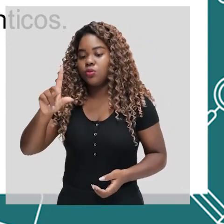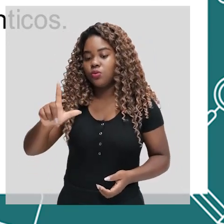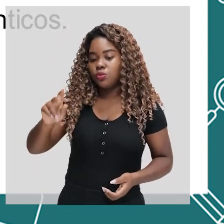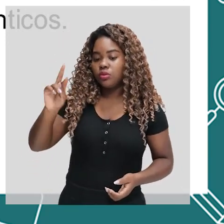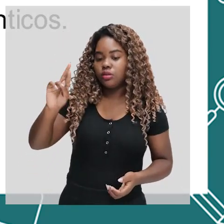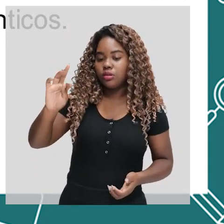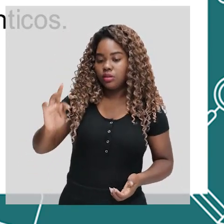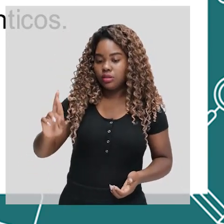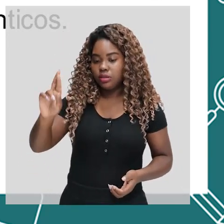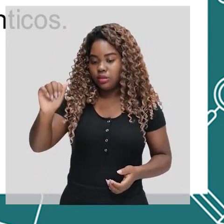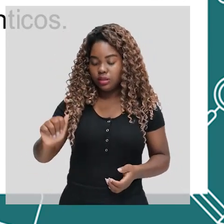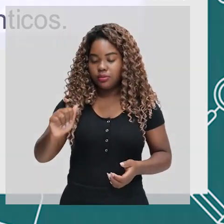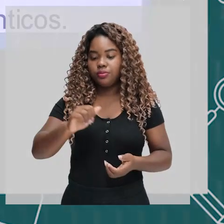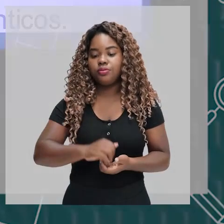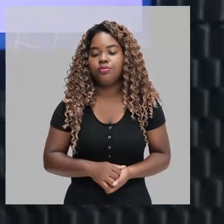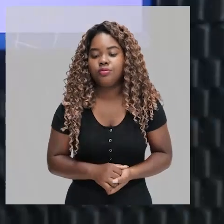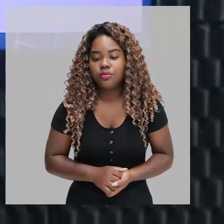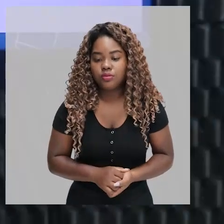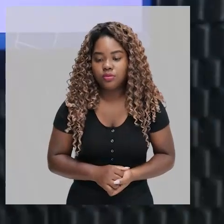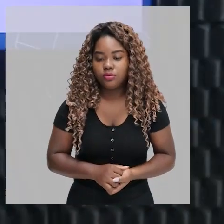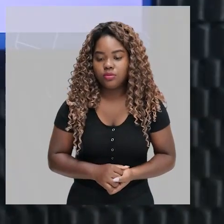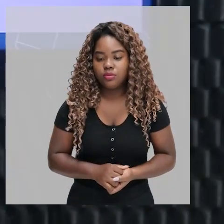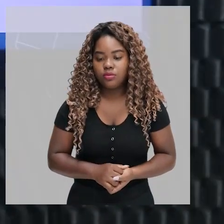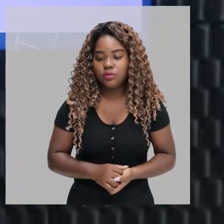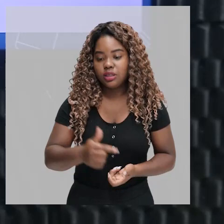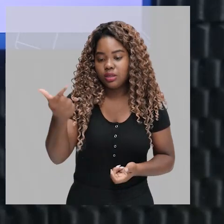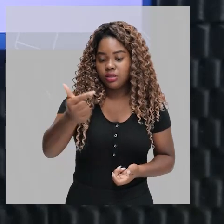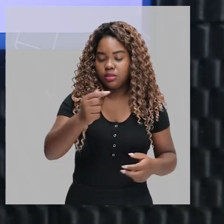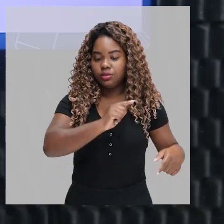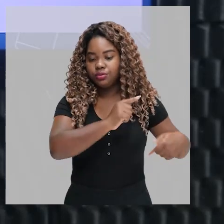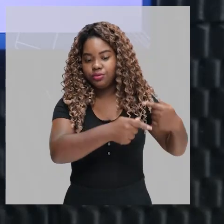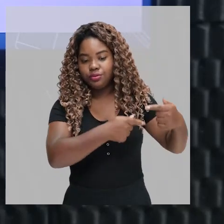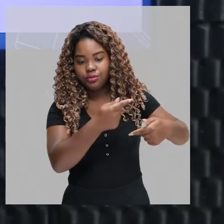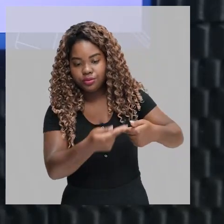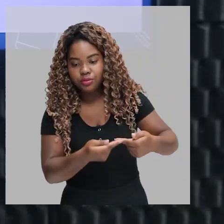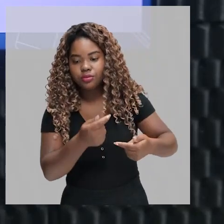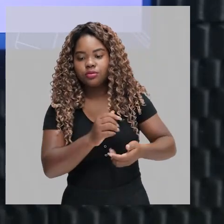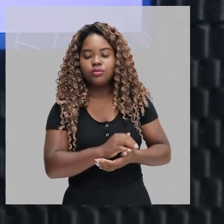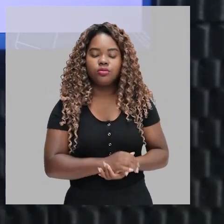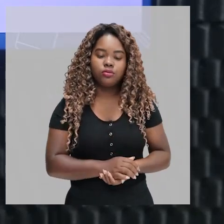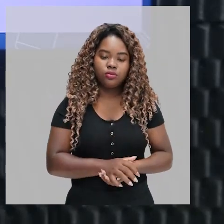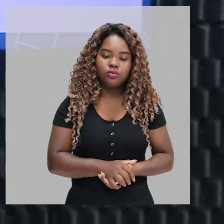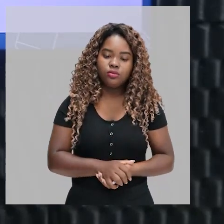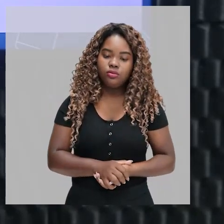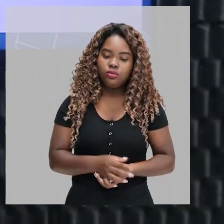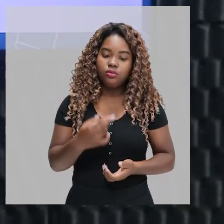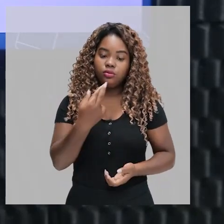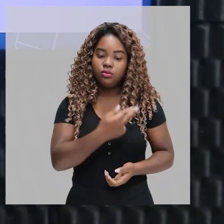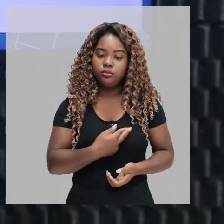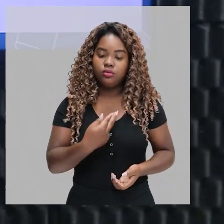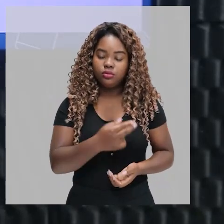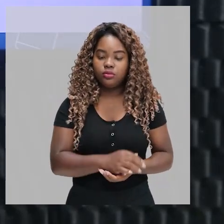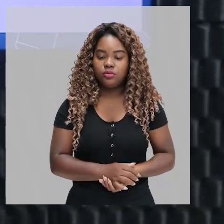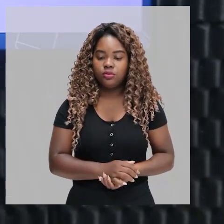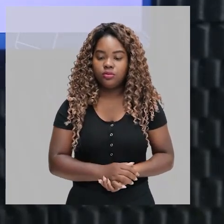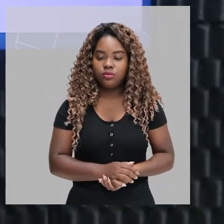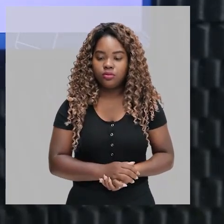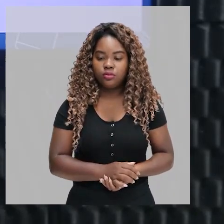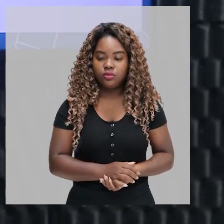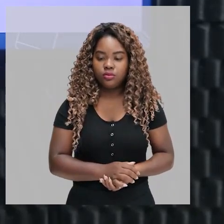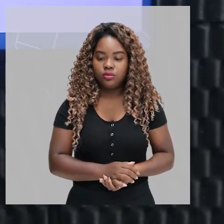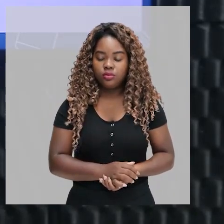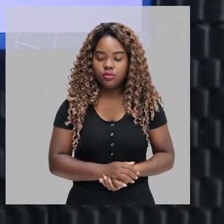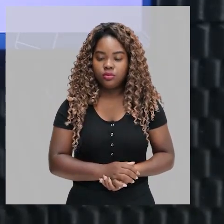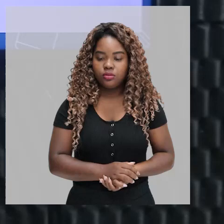ultrassomânticos eles fazem parte da segunda geração romântica é uma